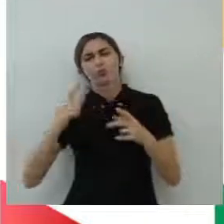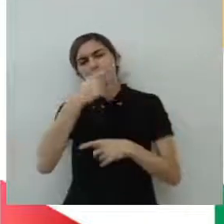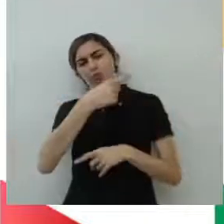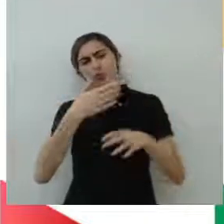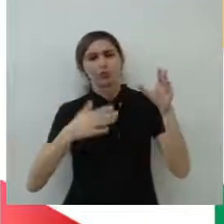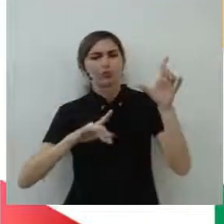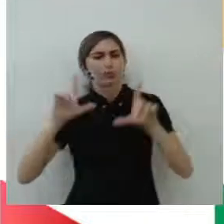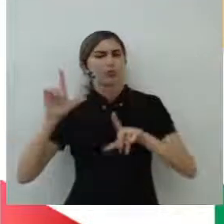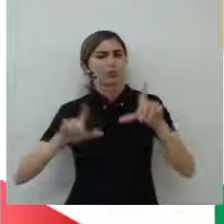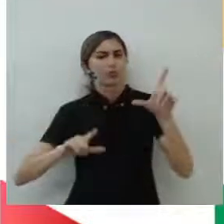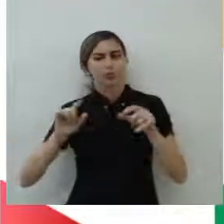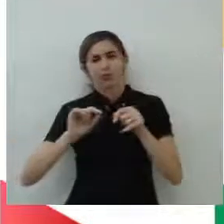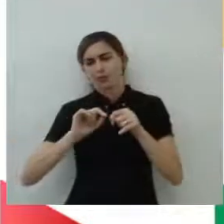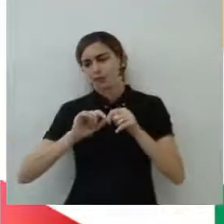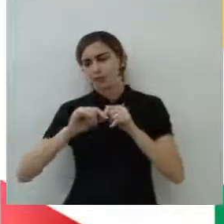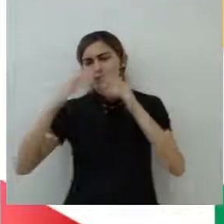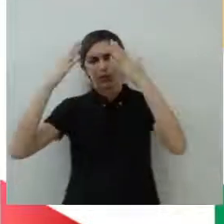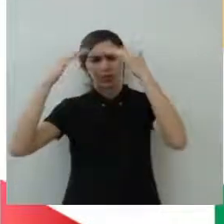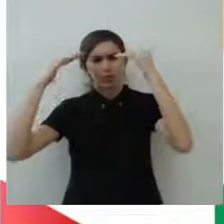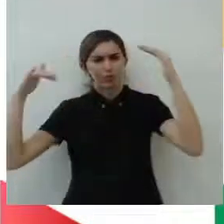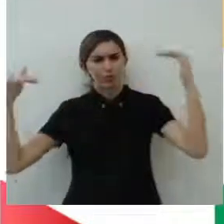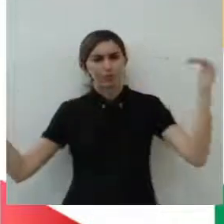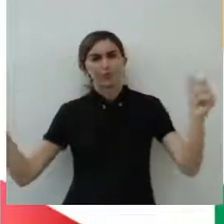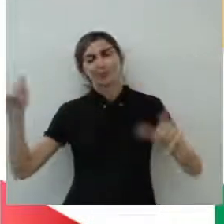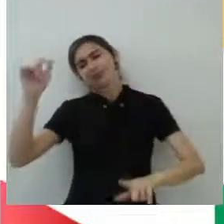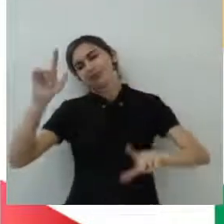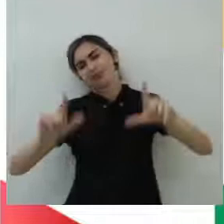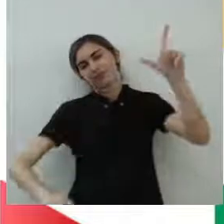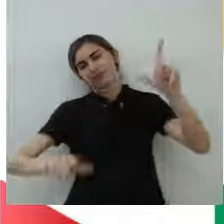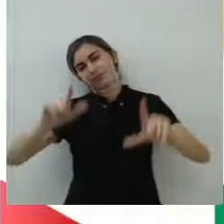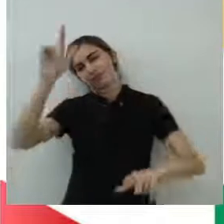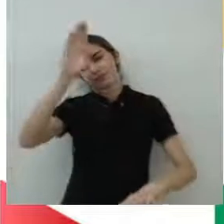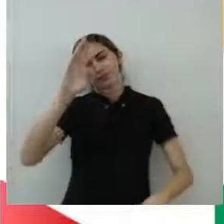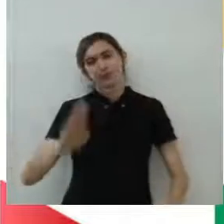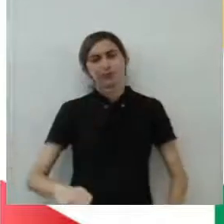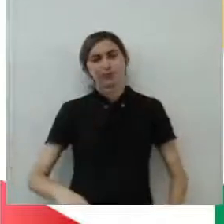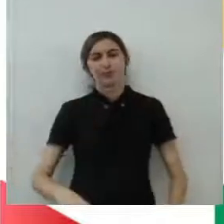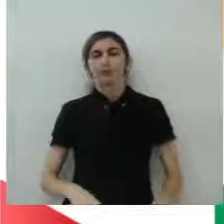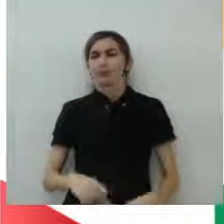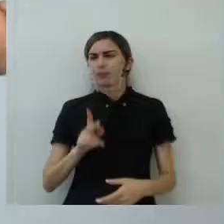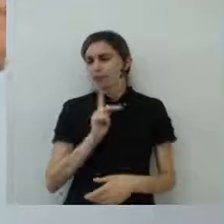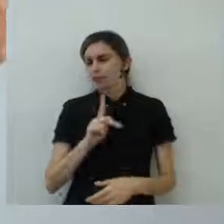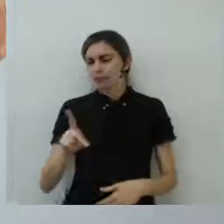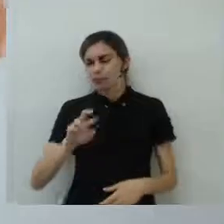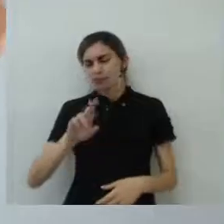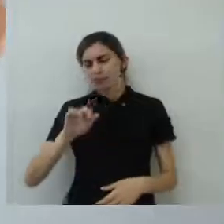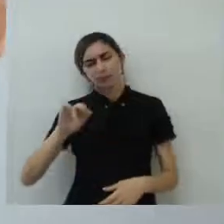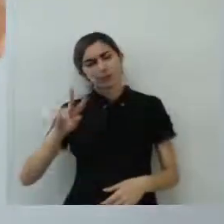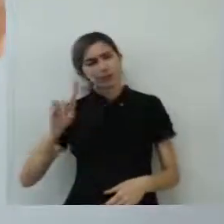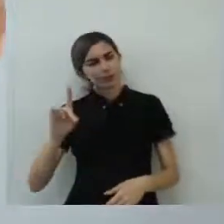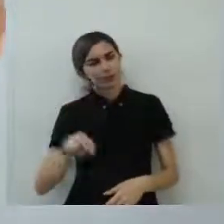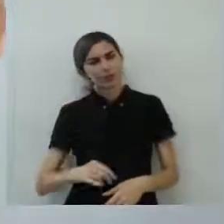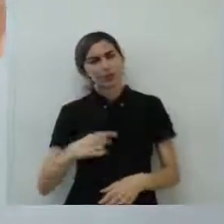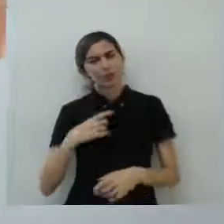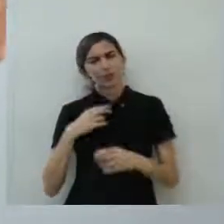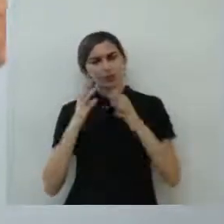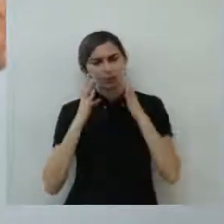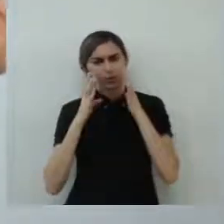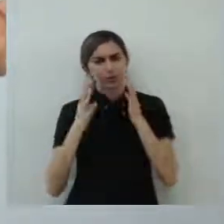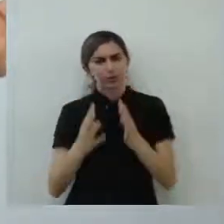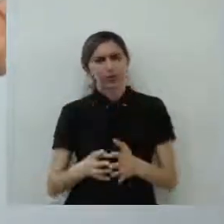TV e fez um grande sucesso na televisão brasileira. Ô, professor Rivaldo, algo que estava me chamando a atenção enquanto